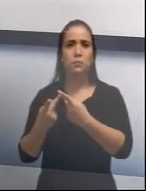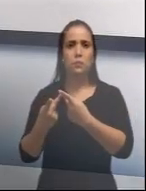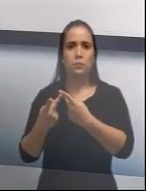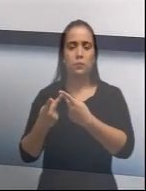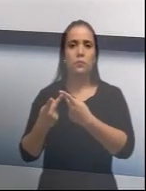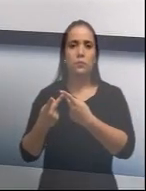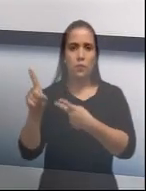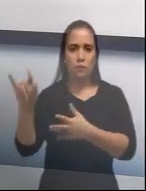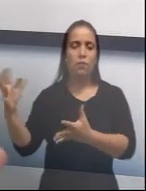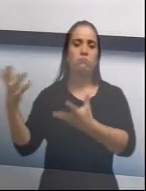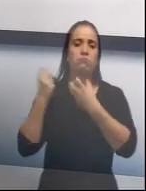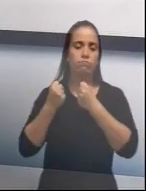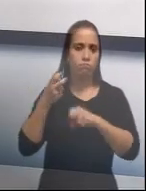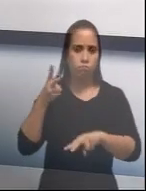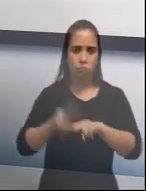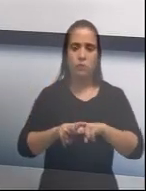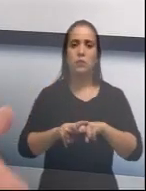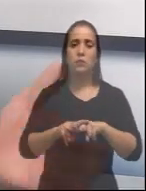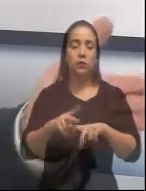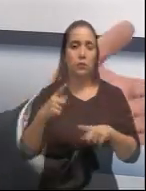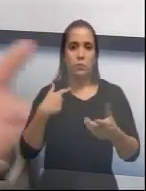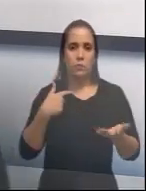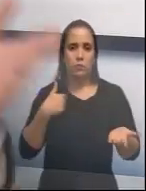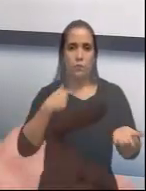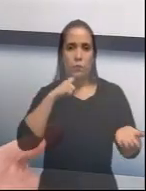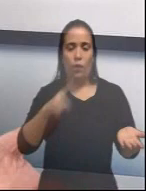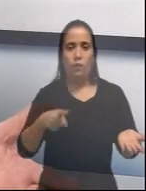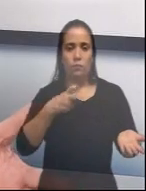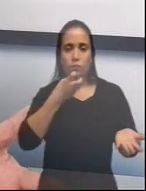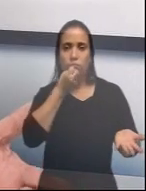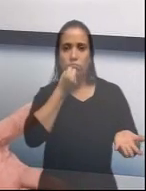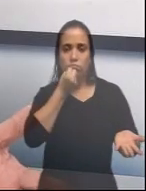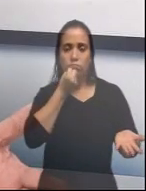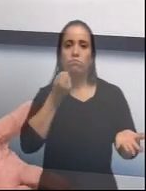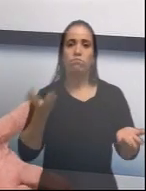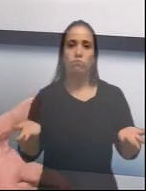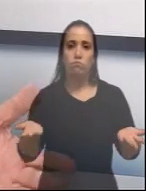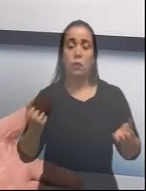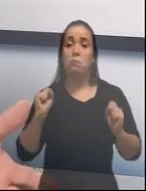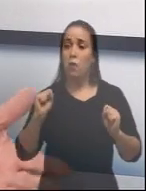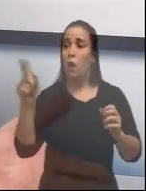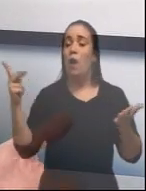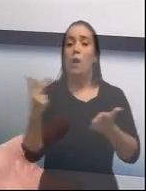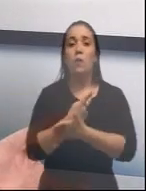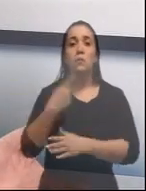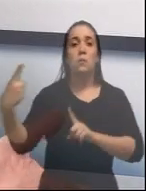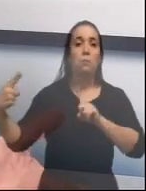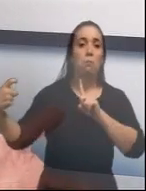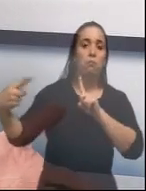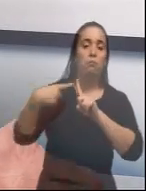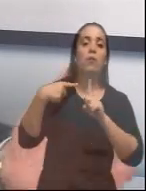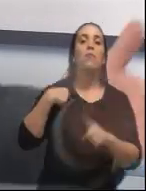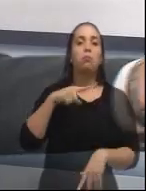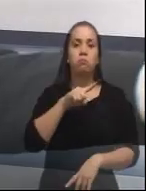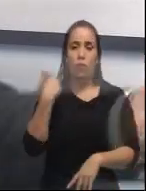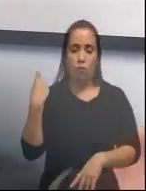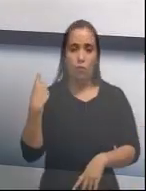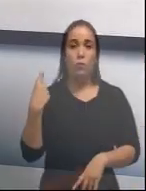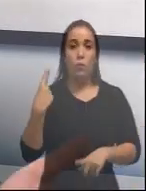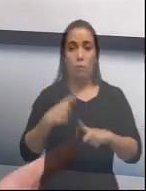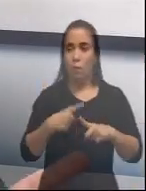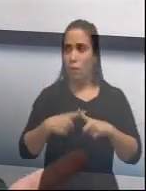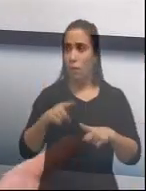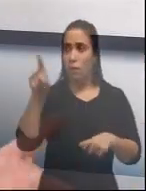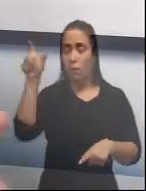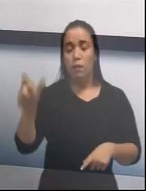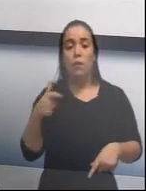agredir, e não teria dado certo, porque talvez eu estivesse morto, né? Talvez eu estivesse morto. Porque pelo jeito que ele